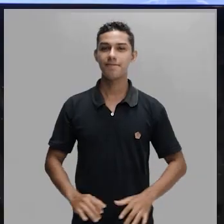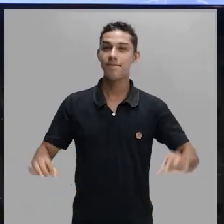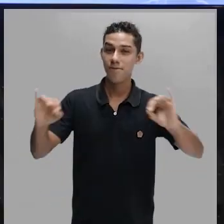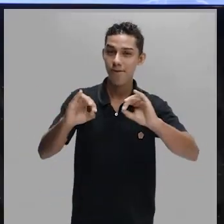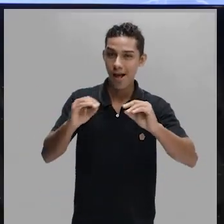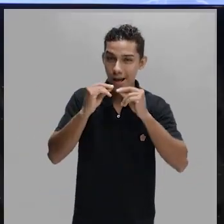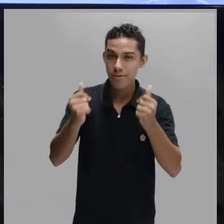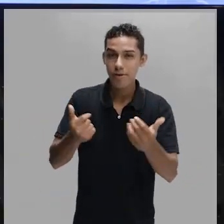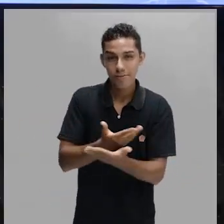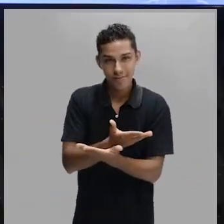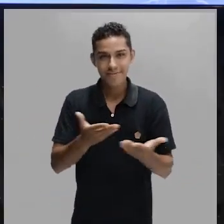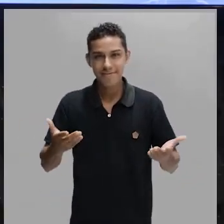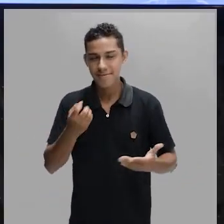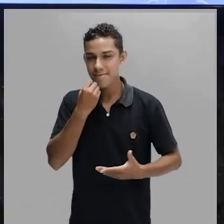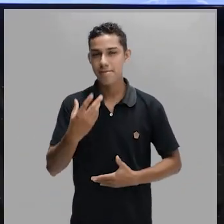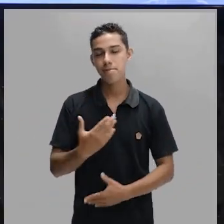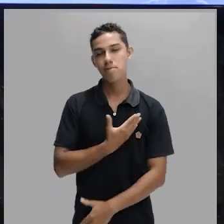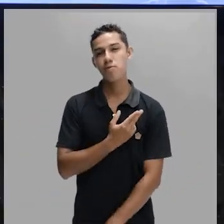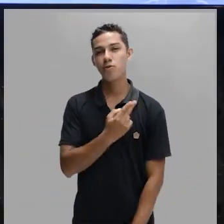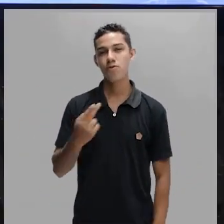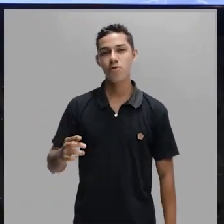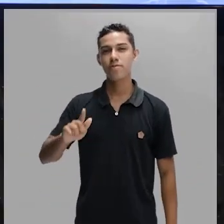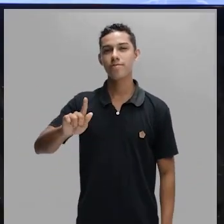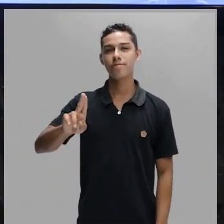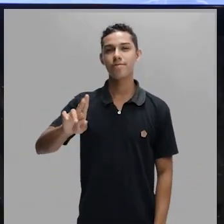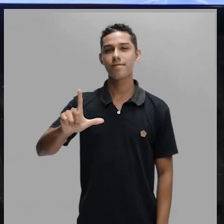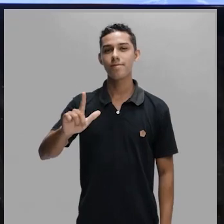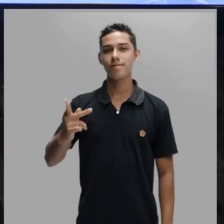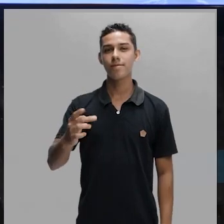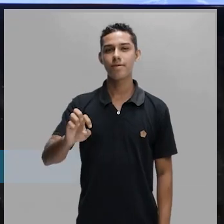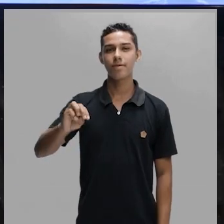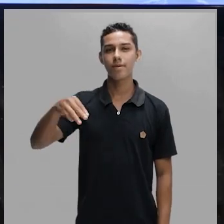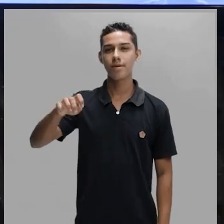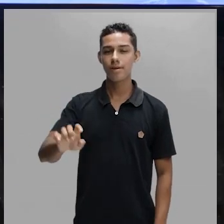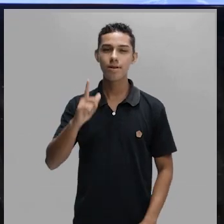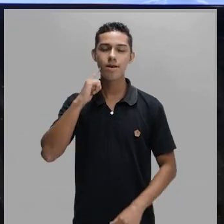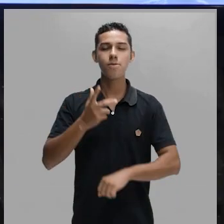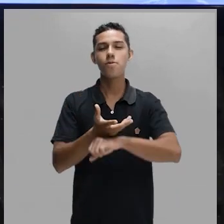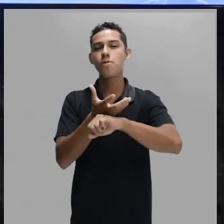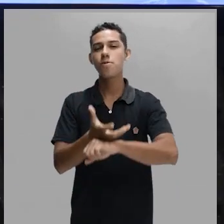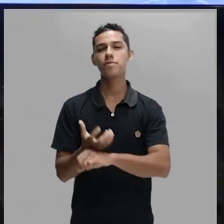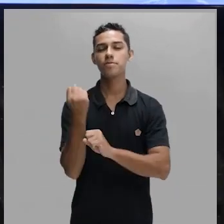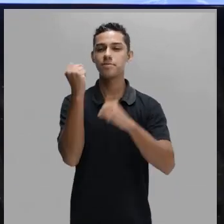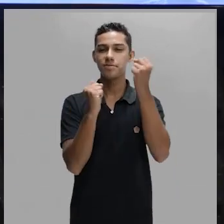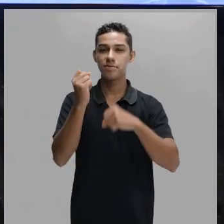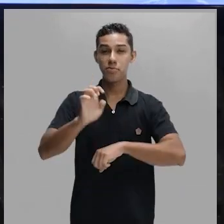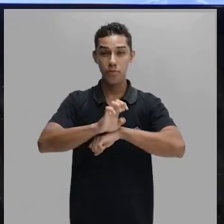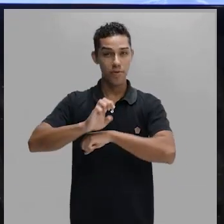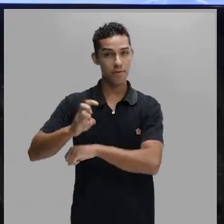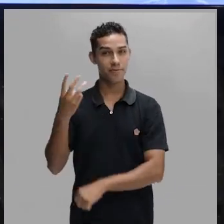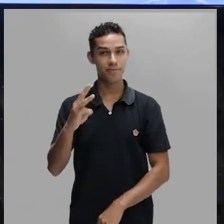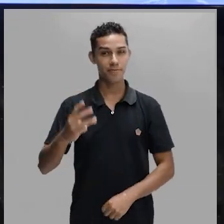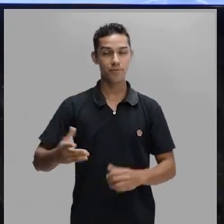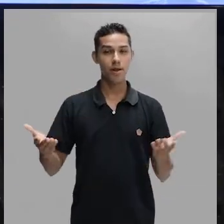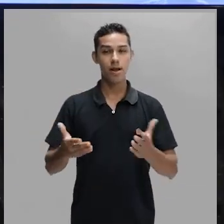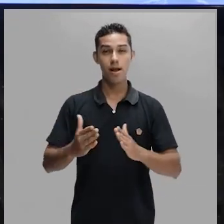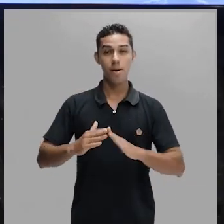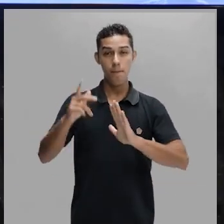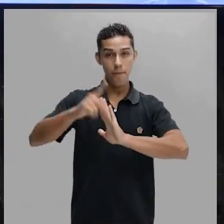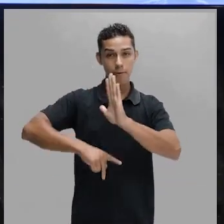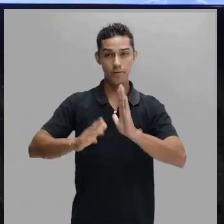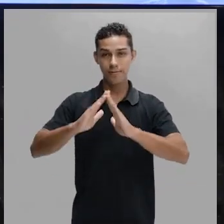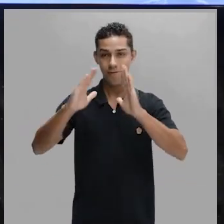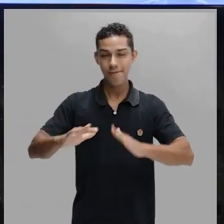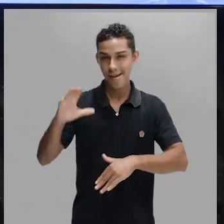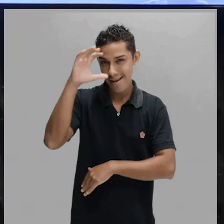Olá, galerinha, tudo bem com vocês? Sou Guilherme Campos, professor de Educação Física da Rede Estadual do Maranhão. E nessa aula de hoje, nosso projeto Fique em